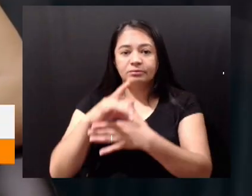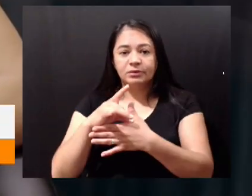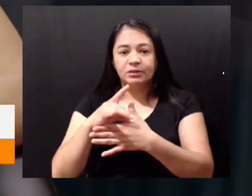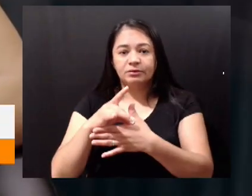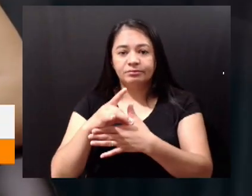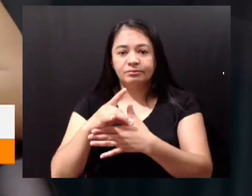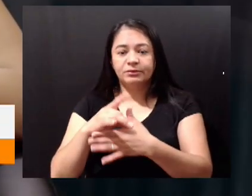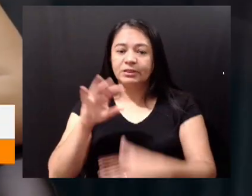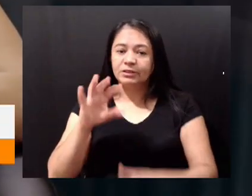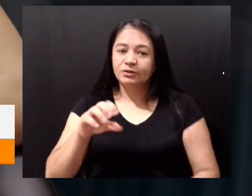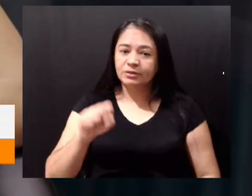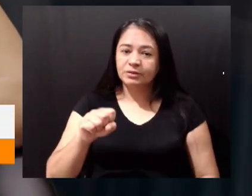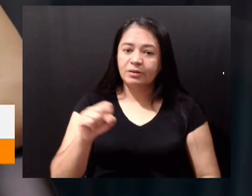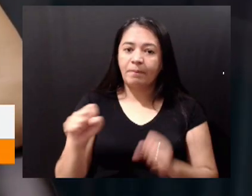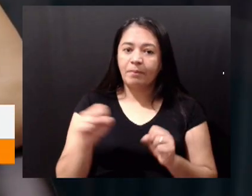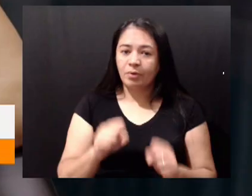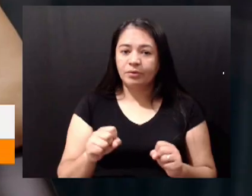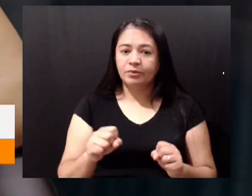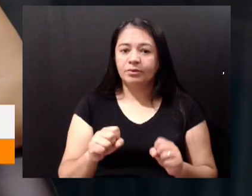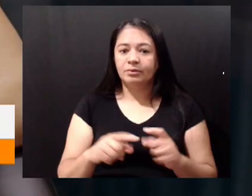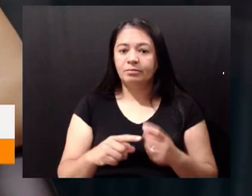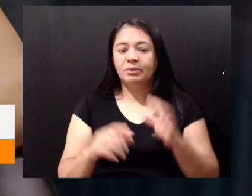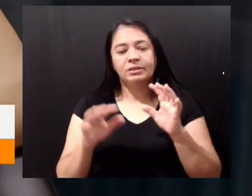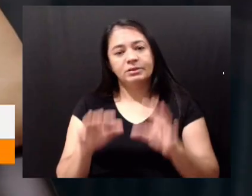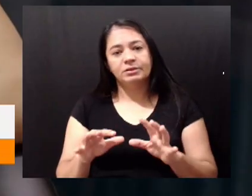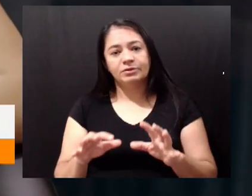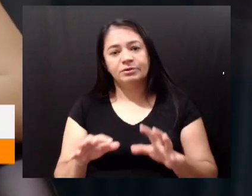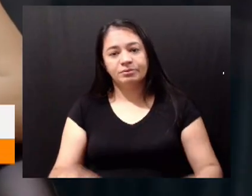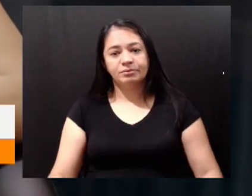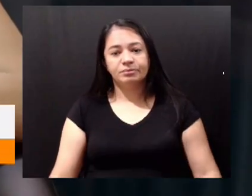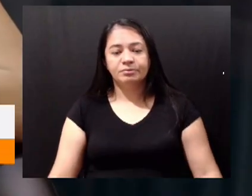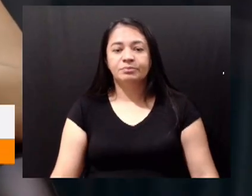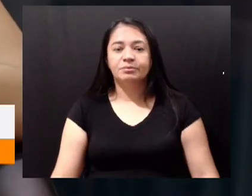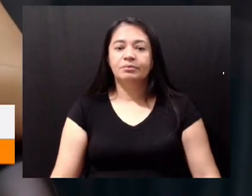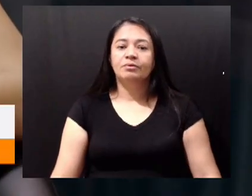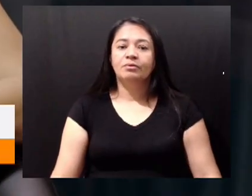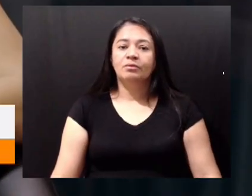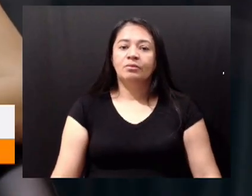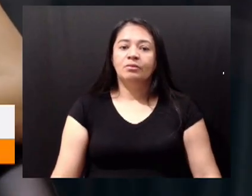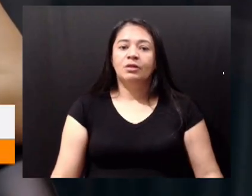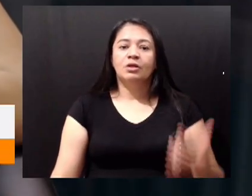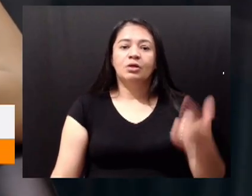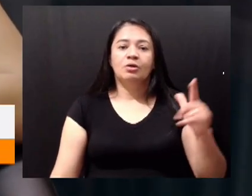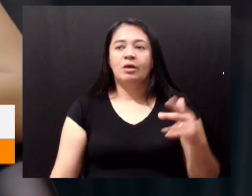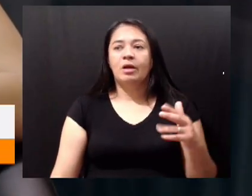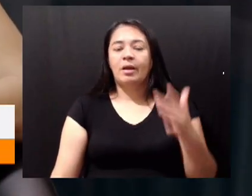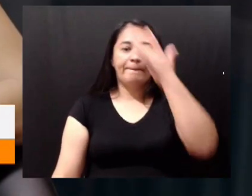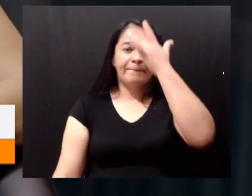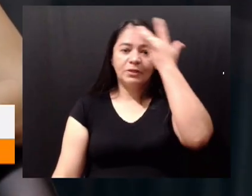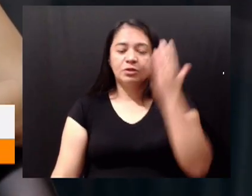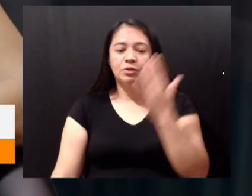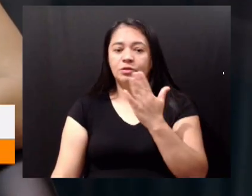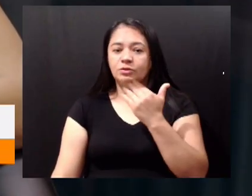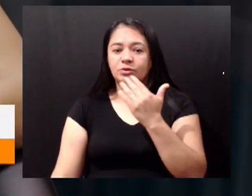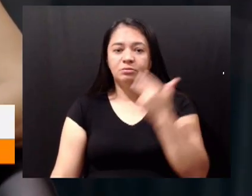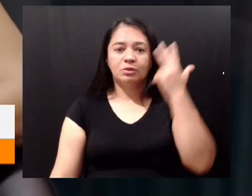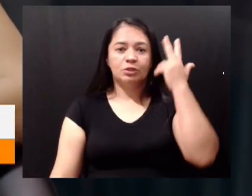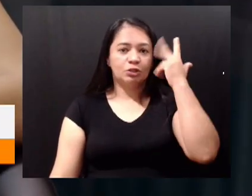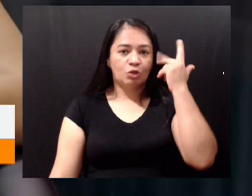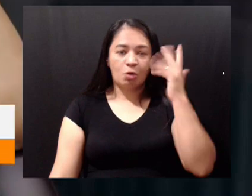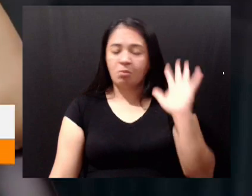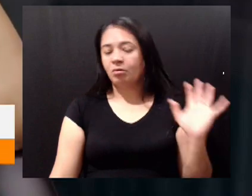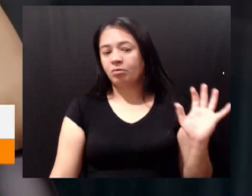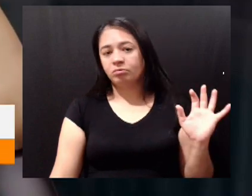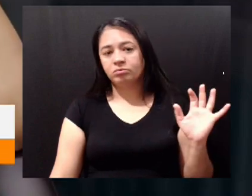pode desencadear, mas nesses casos específicos, né. Em outros, em que a pessoa ela tem uma alimentação minimamente adequada, não